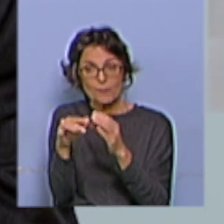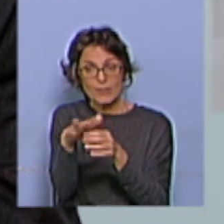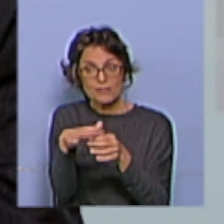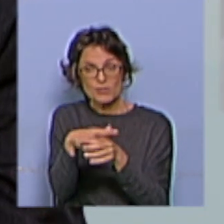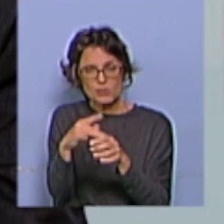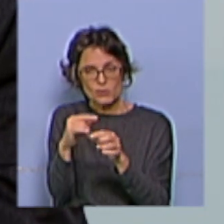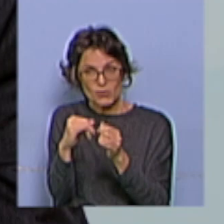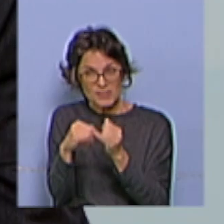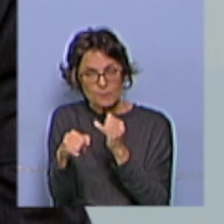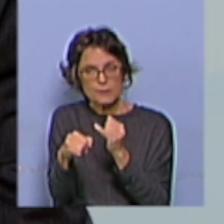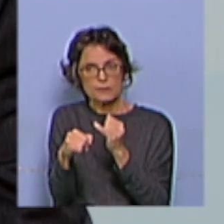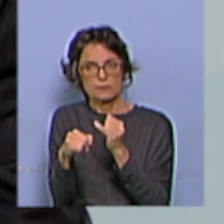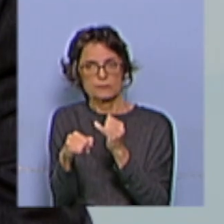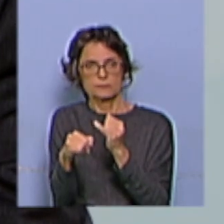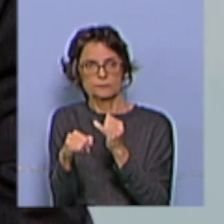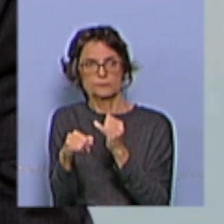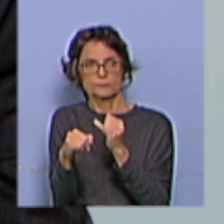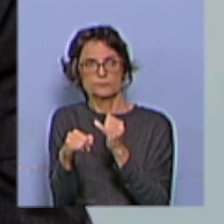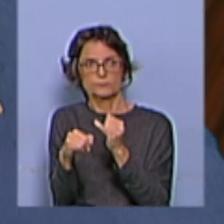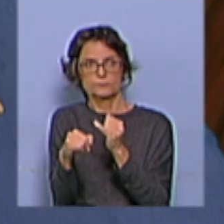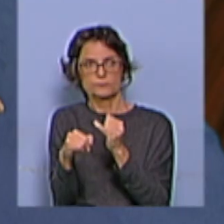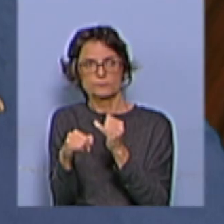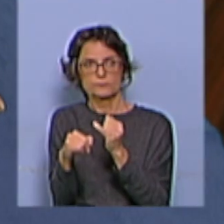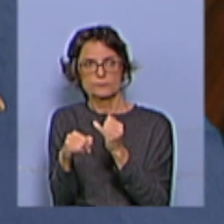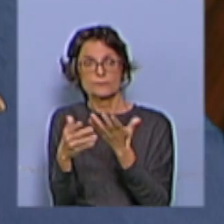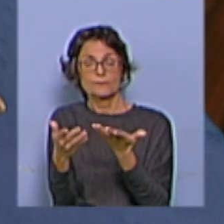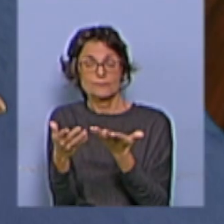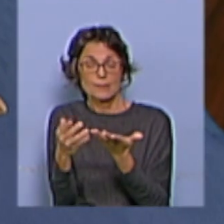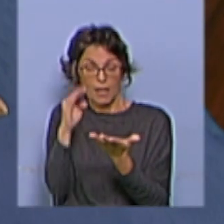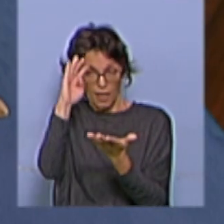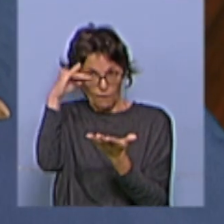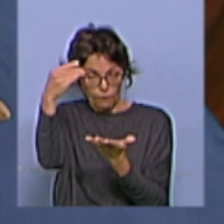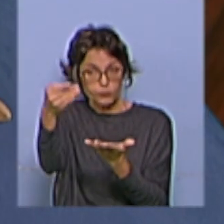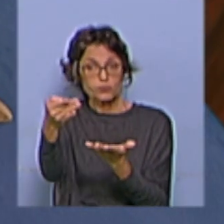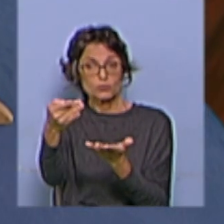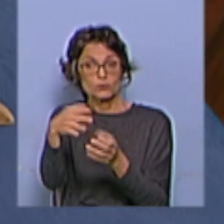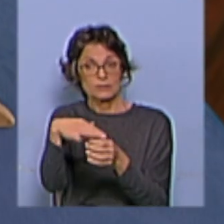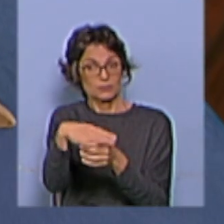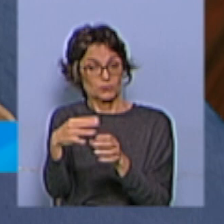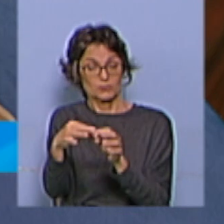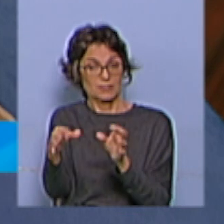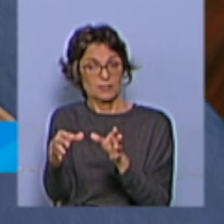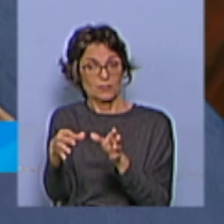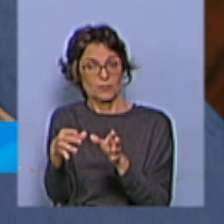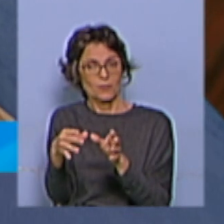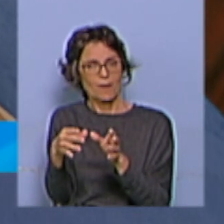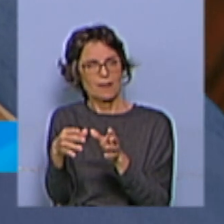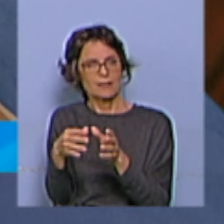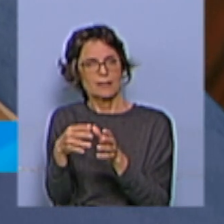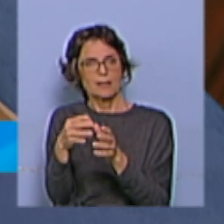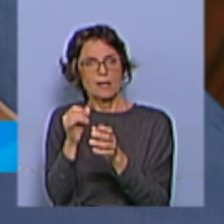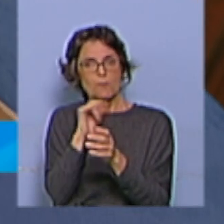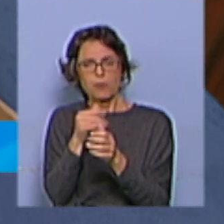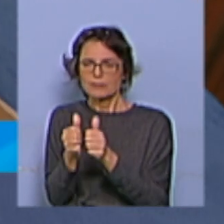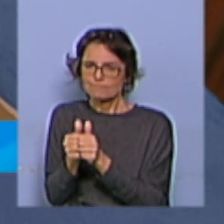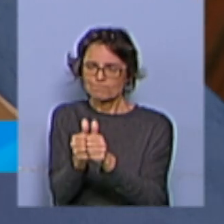que no fundo, situações semelhantes, por exemplo, prevejam também a ação espiritual e a